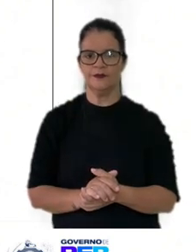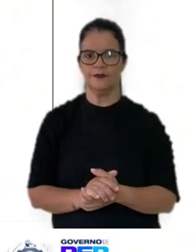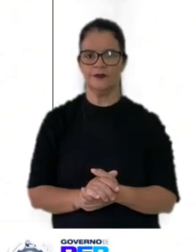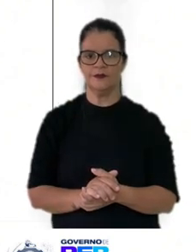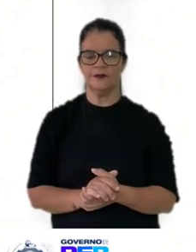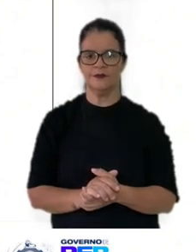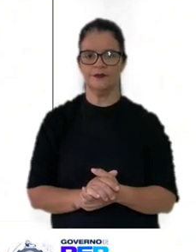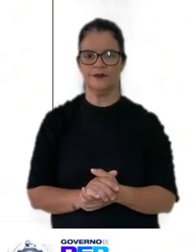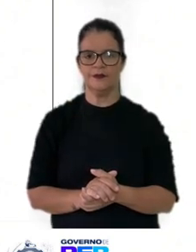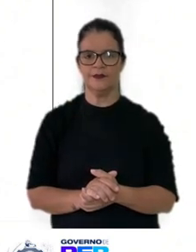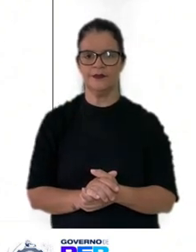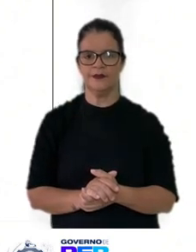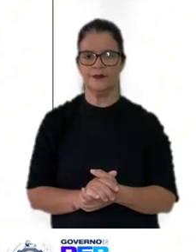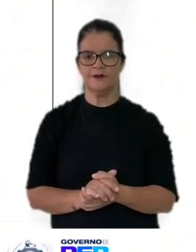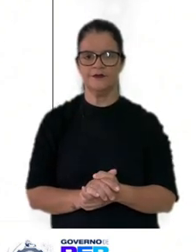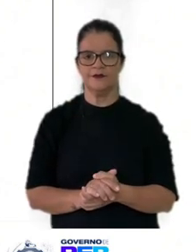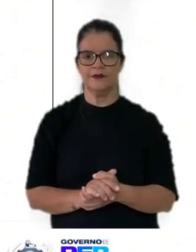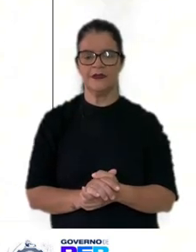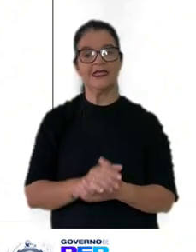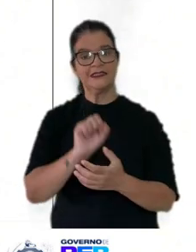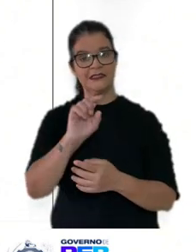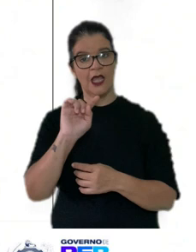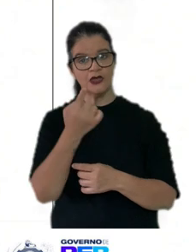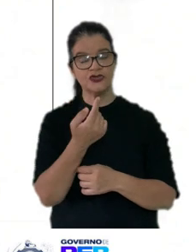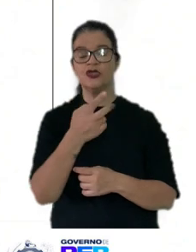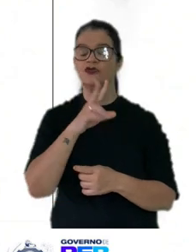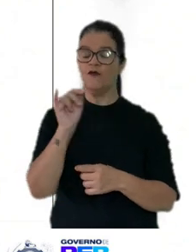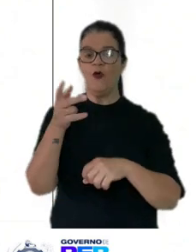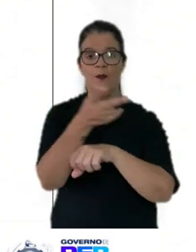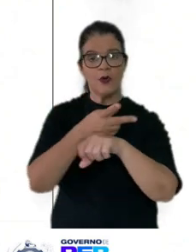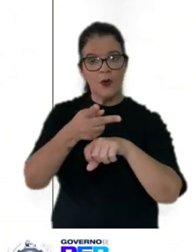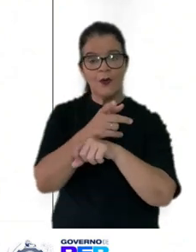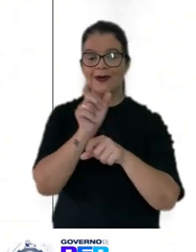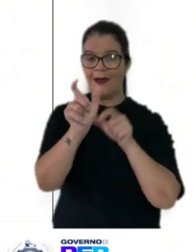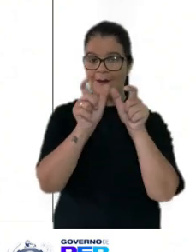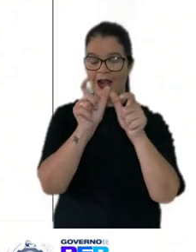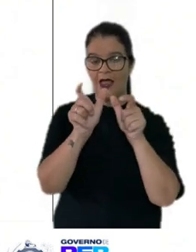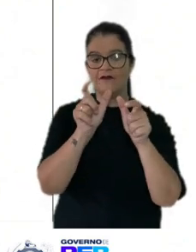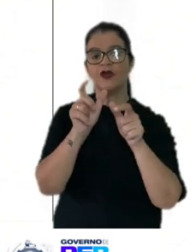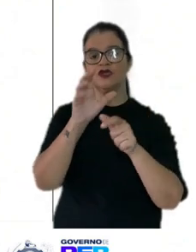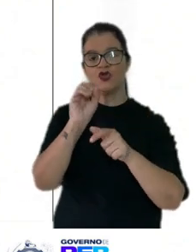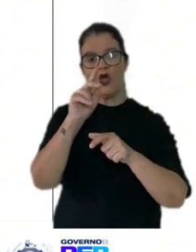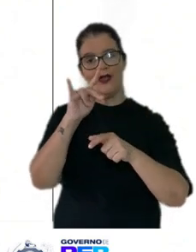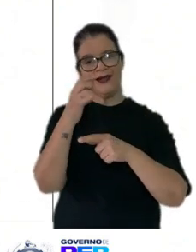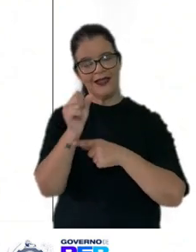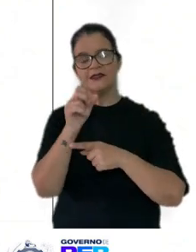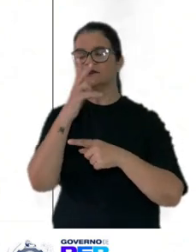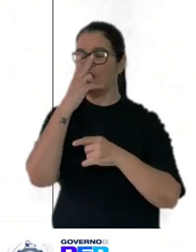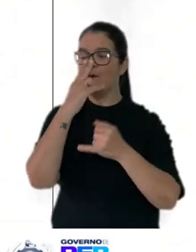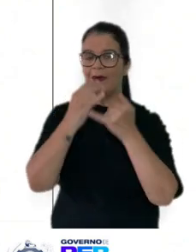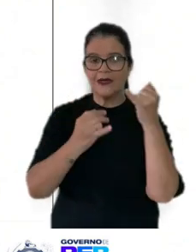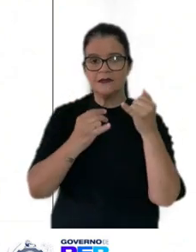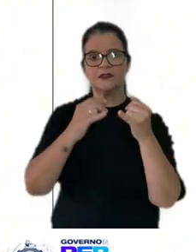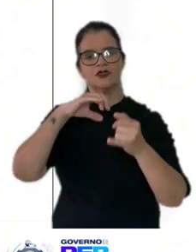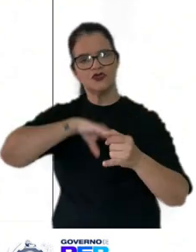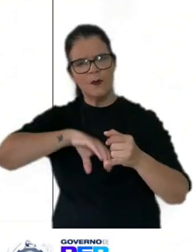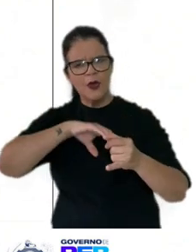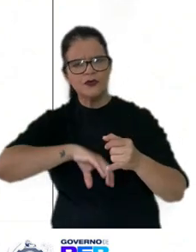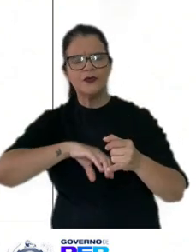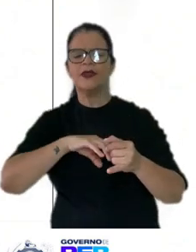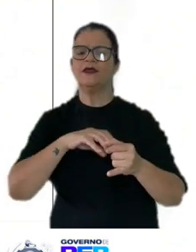se a gente for procurar palavras cognatas ou seja aquelas que são parecidas com português eu já consigo encontrar aqui